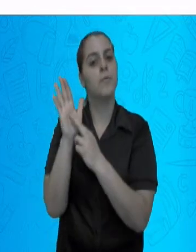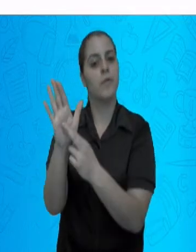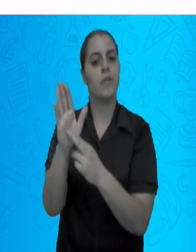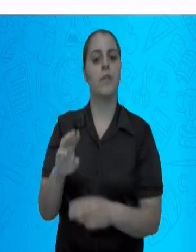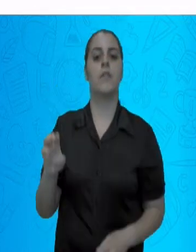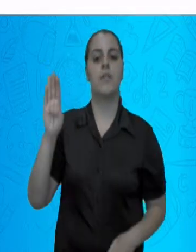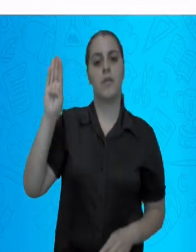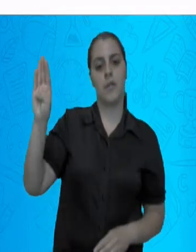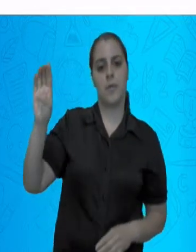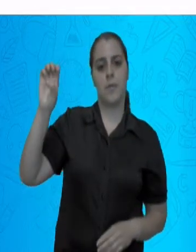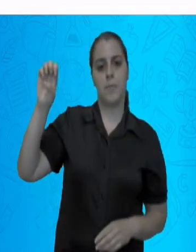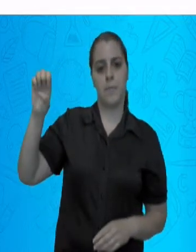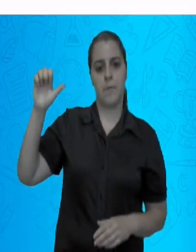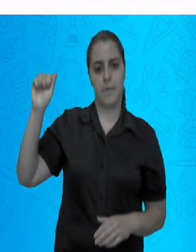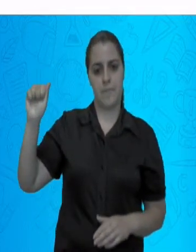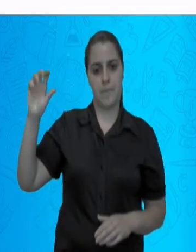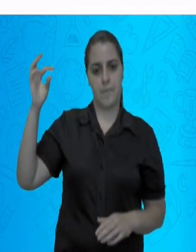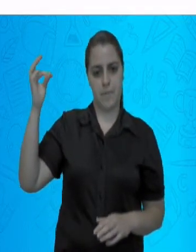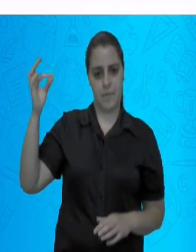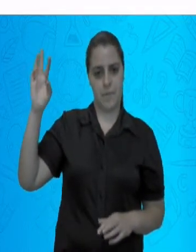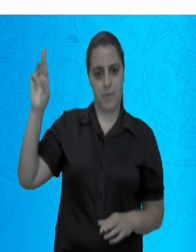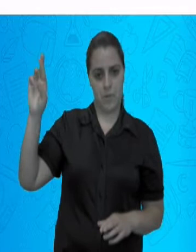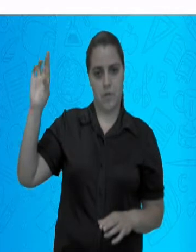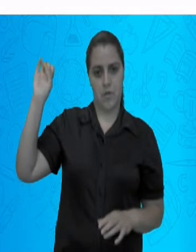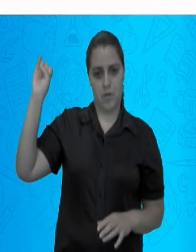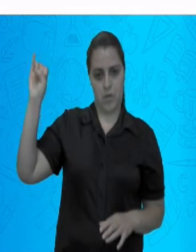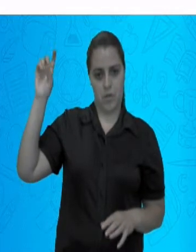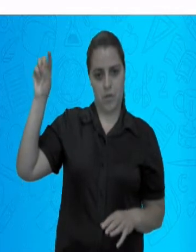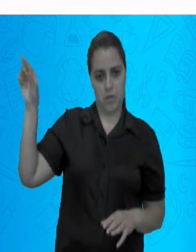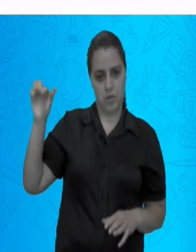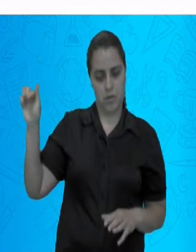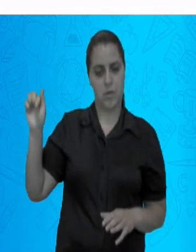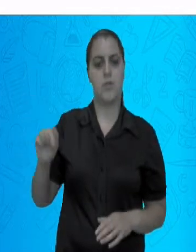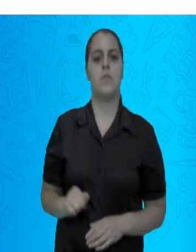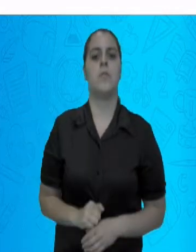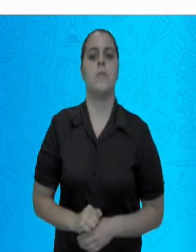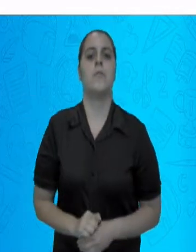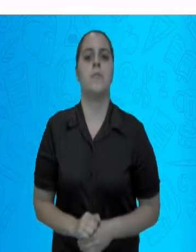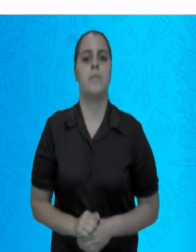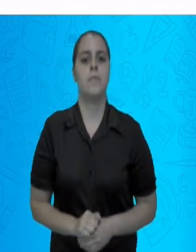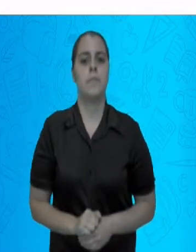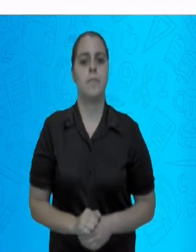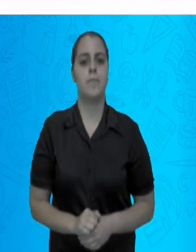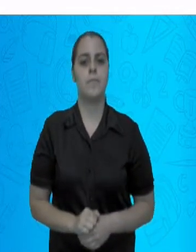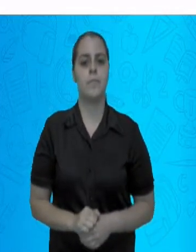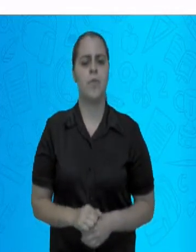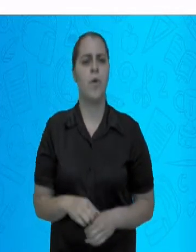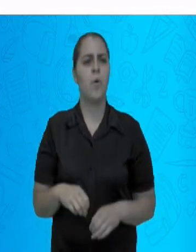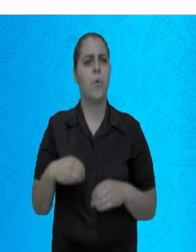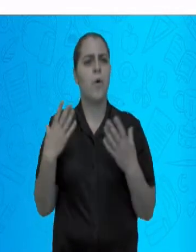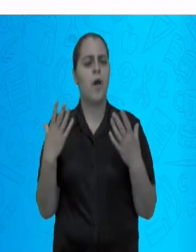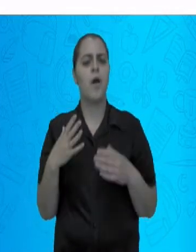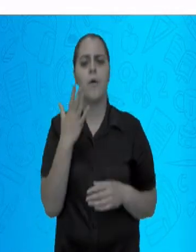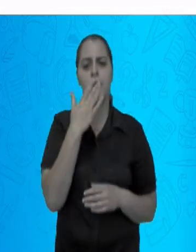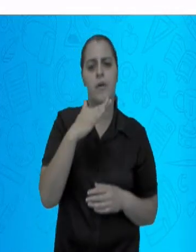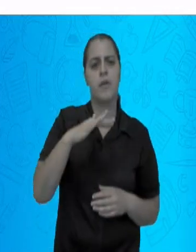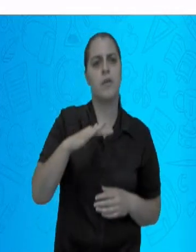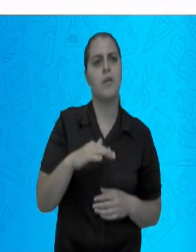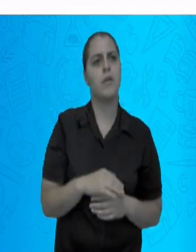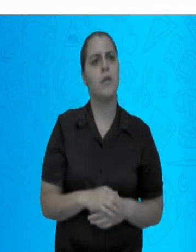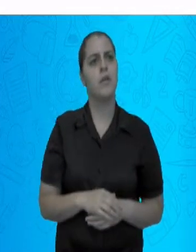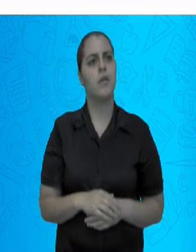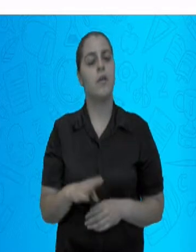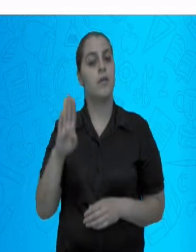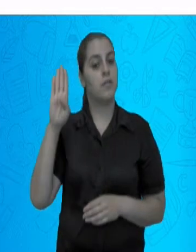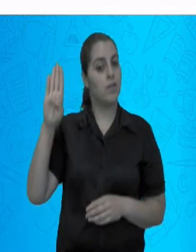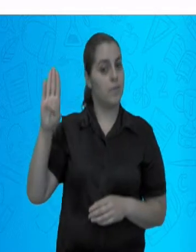Beatriz. Então, nós vamos escrever Beatriz. Quais crianças, a letra